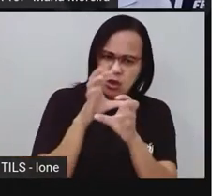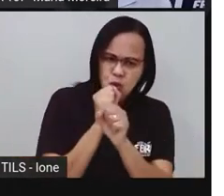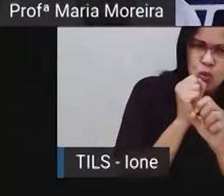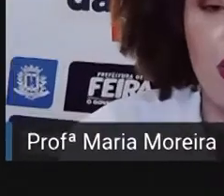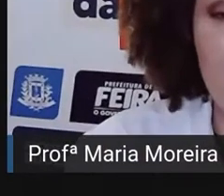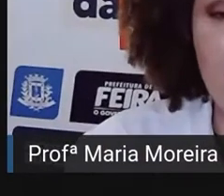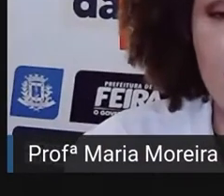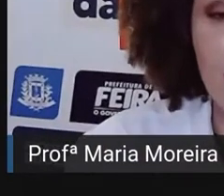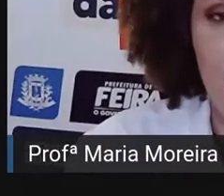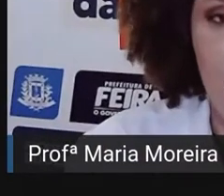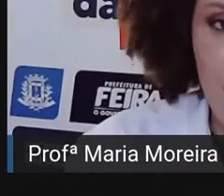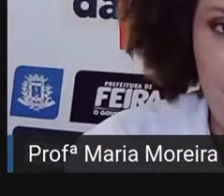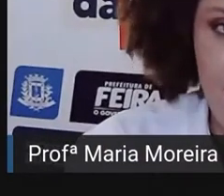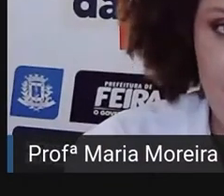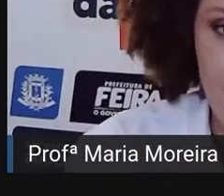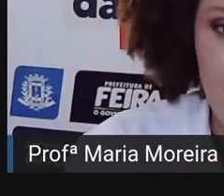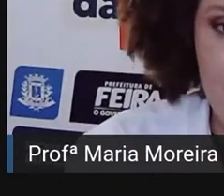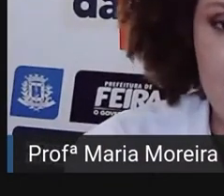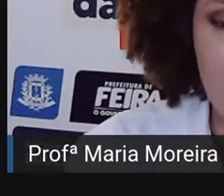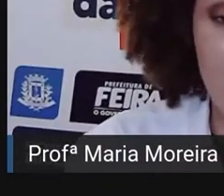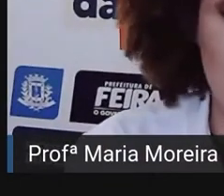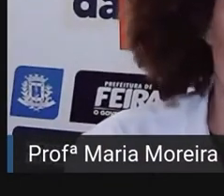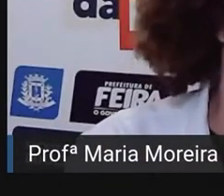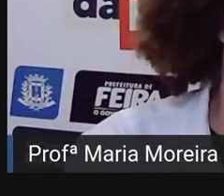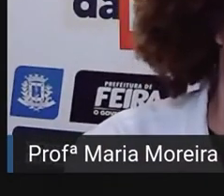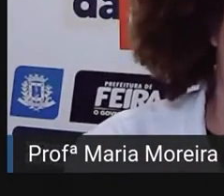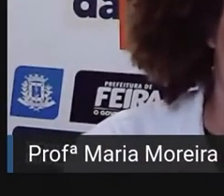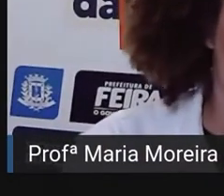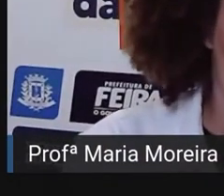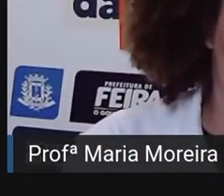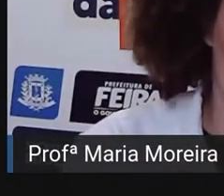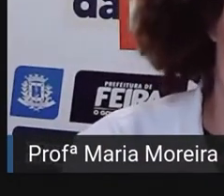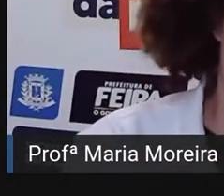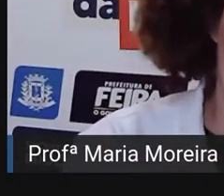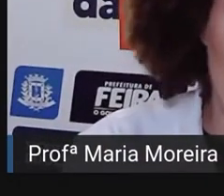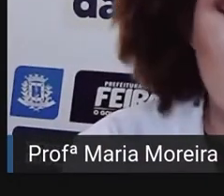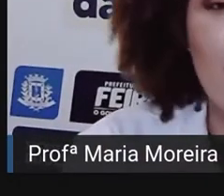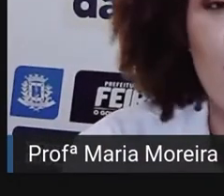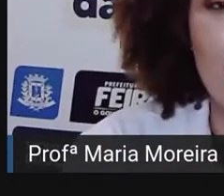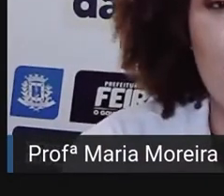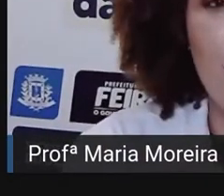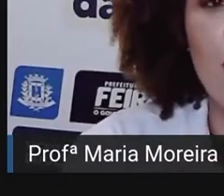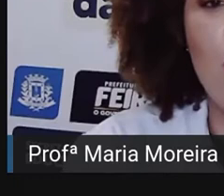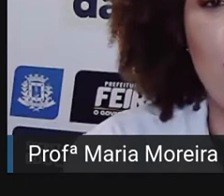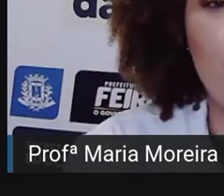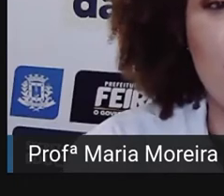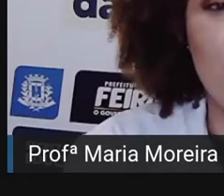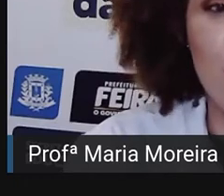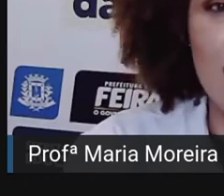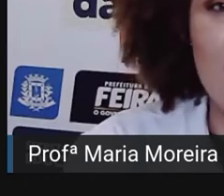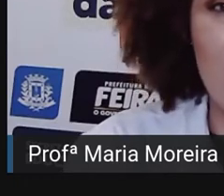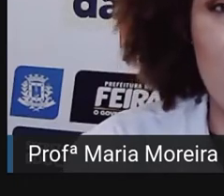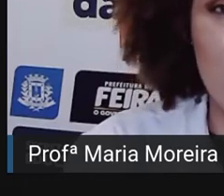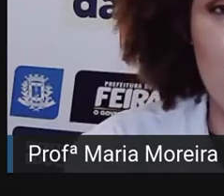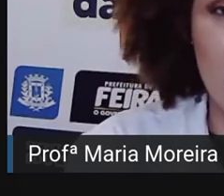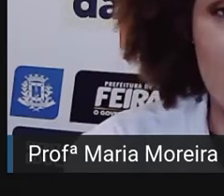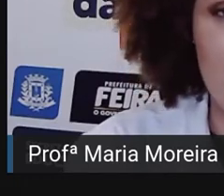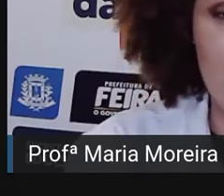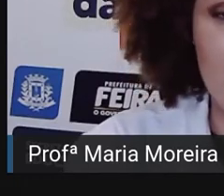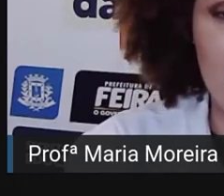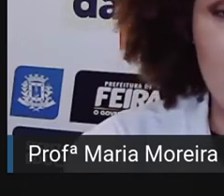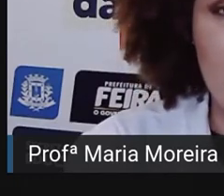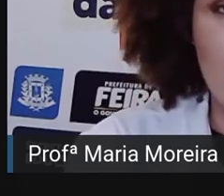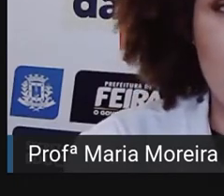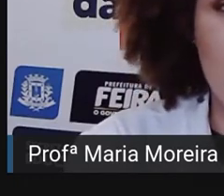aí a prova agora né vai parar tela para vocês a gente vai lá para nossa né olhar para pode colorir tudo escrever